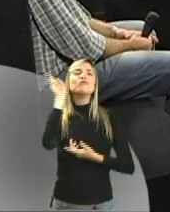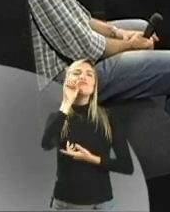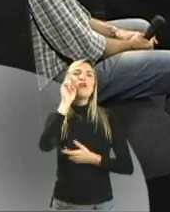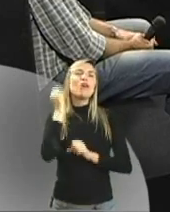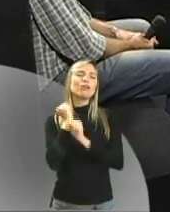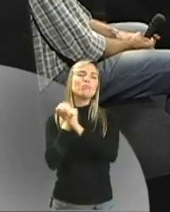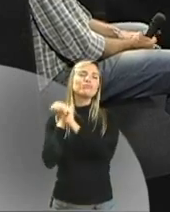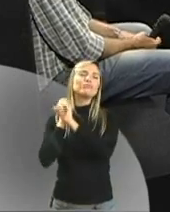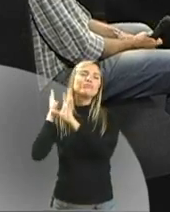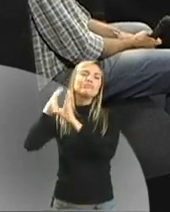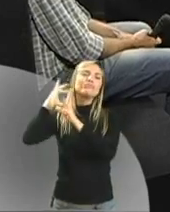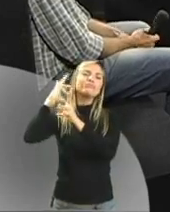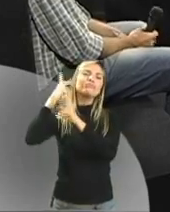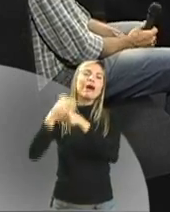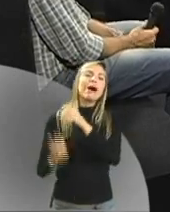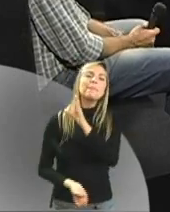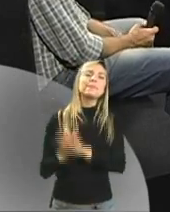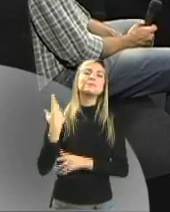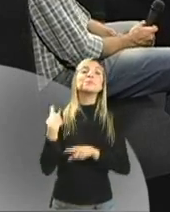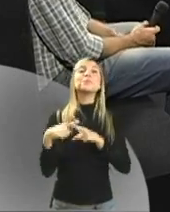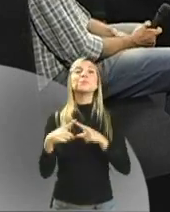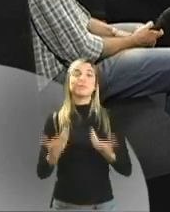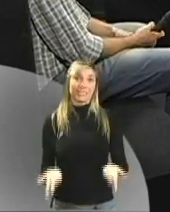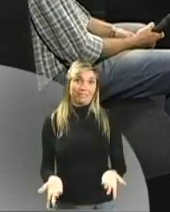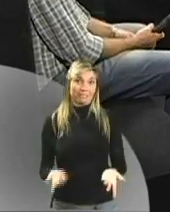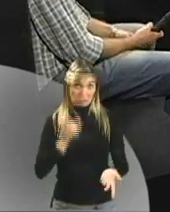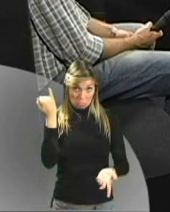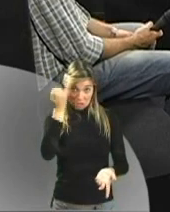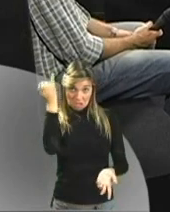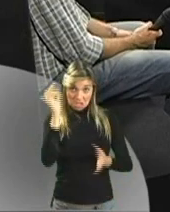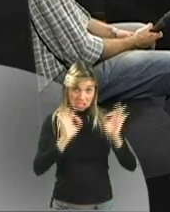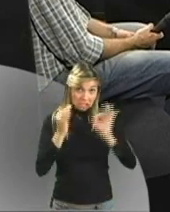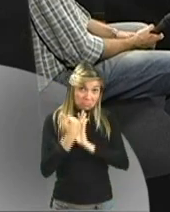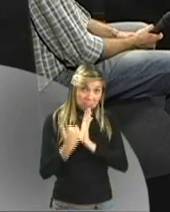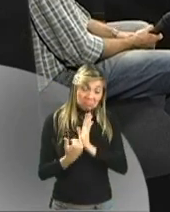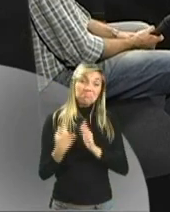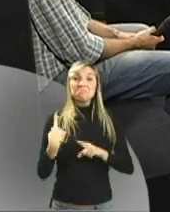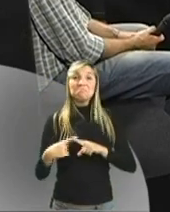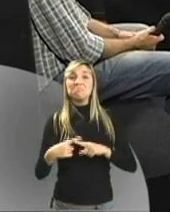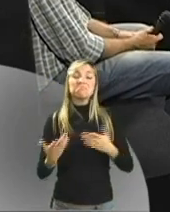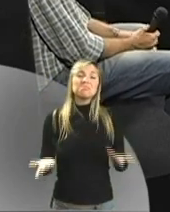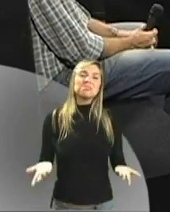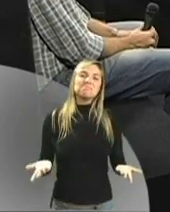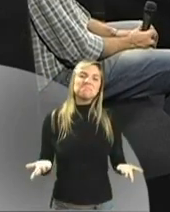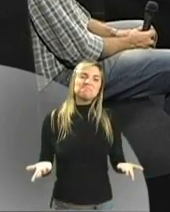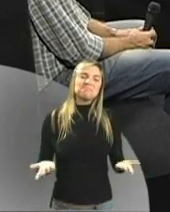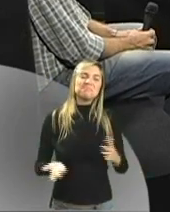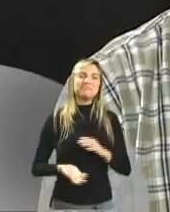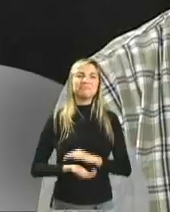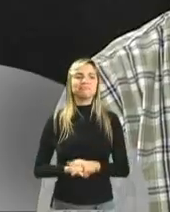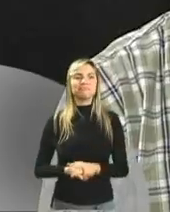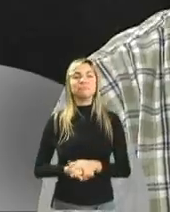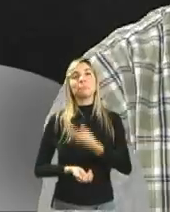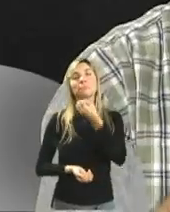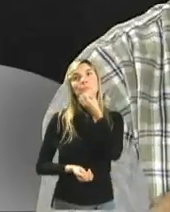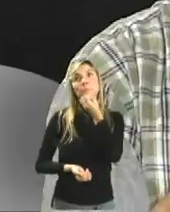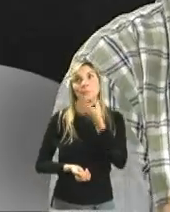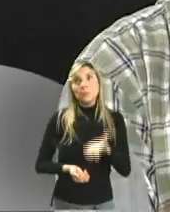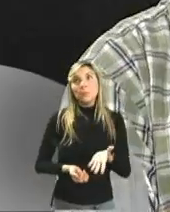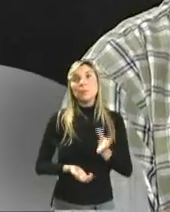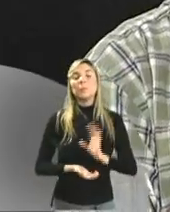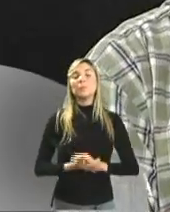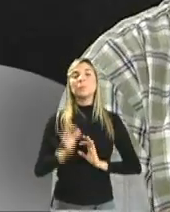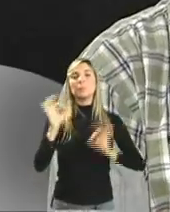contasse a história dele, como é que surge e qual a necessidade desse projeto, por que, né, ele é tão importante. Bom,